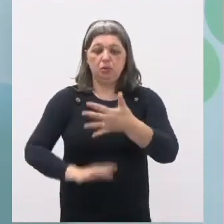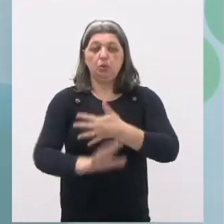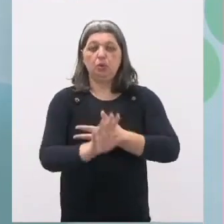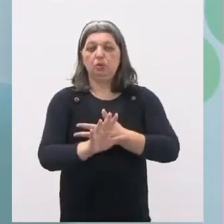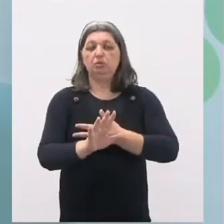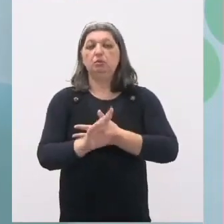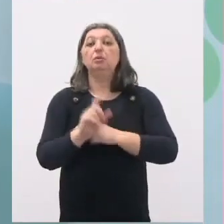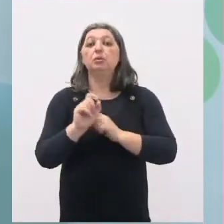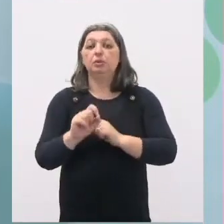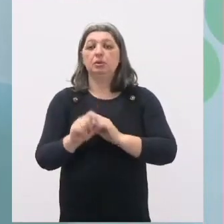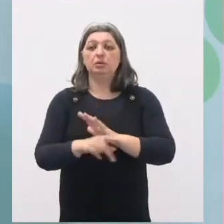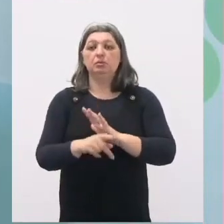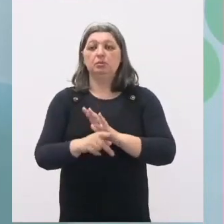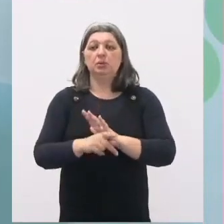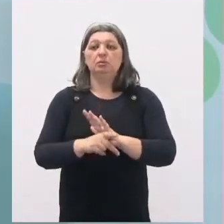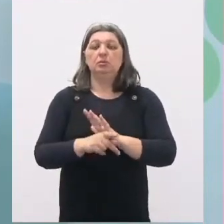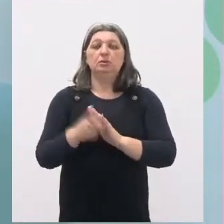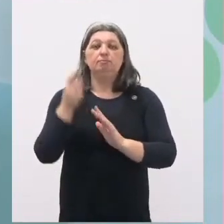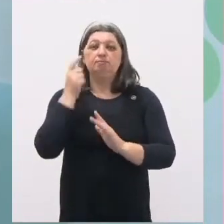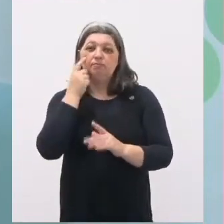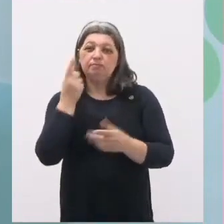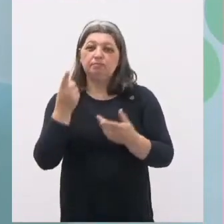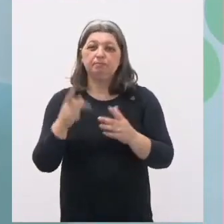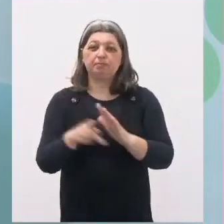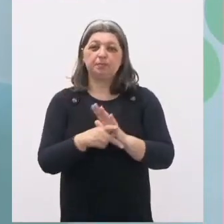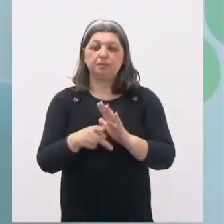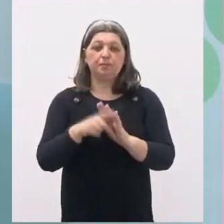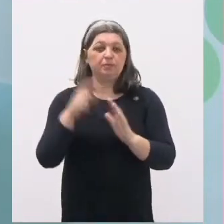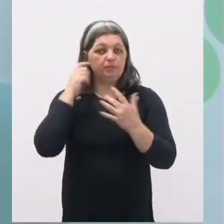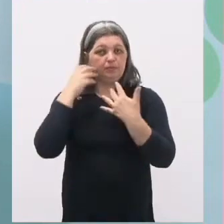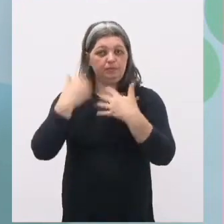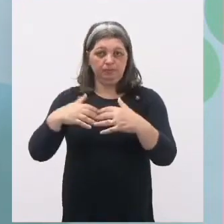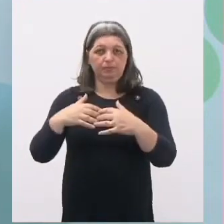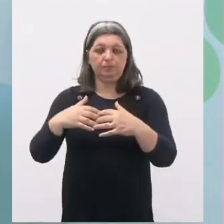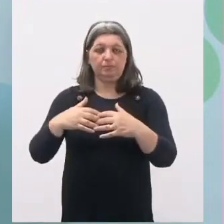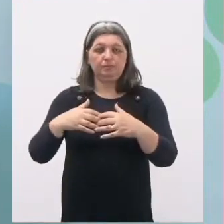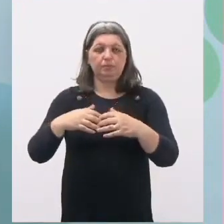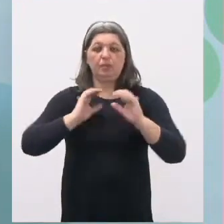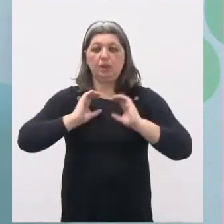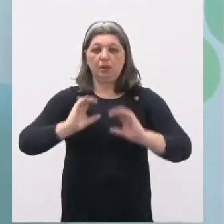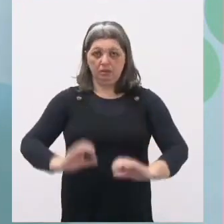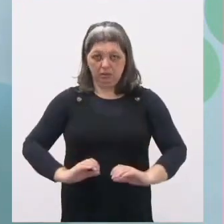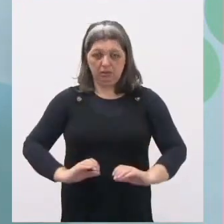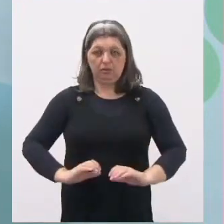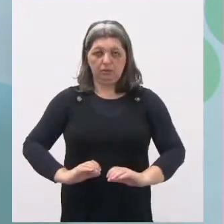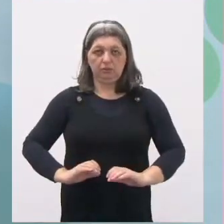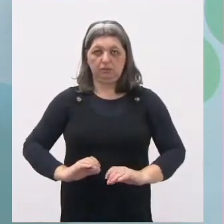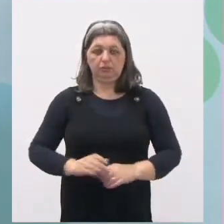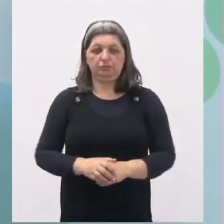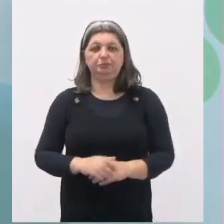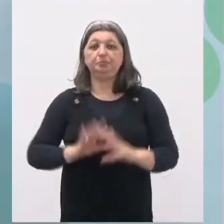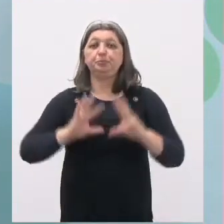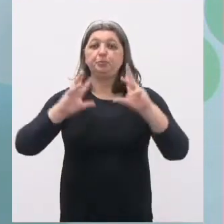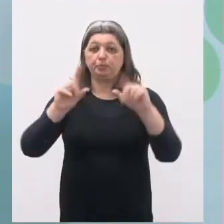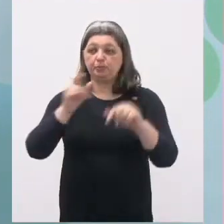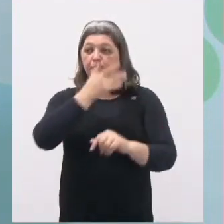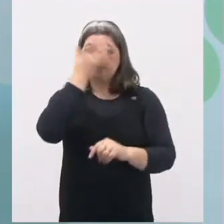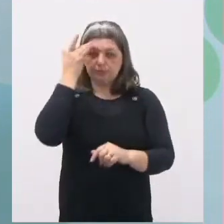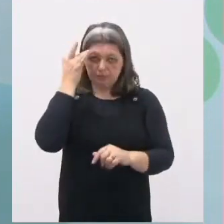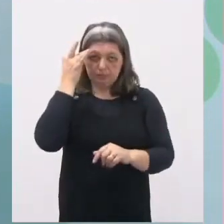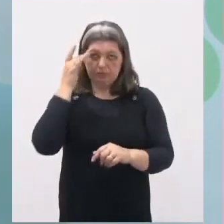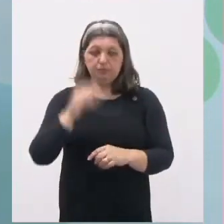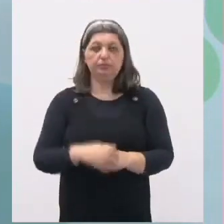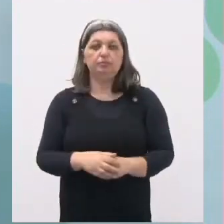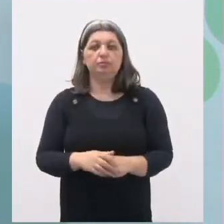concepção um pouco mais robusta, envolve essa perspectiva da formação do cidadão como um todo, não como a BNCC, que é um